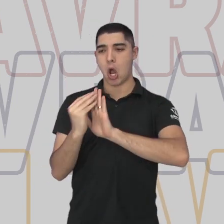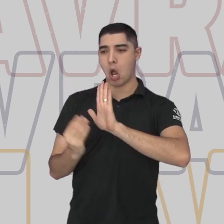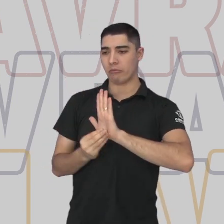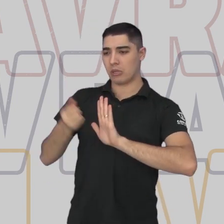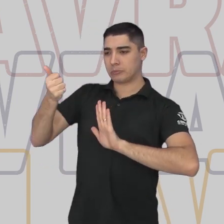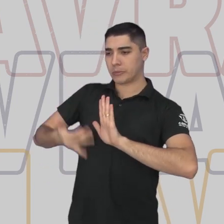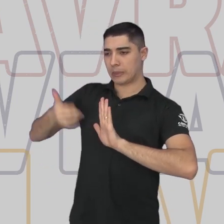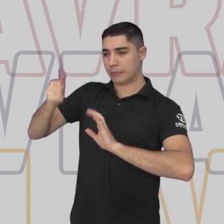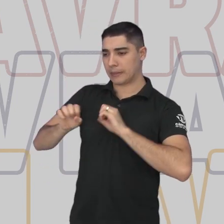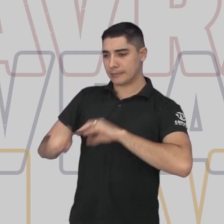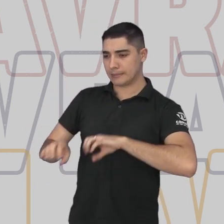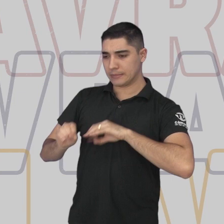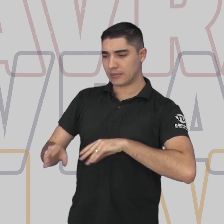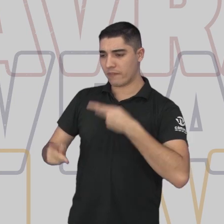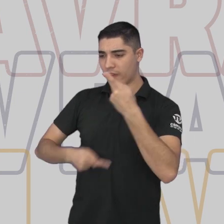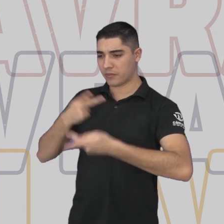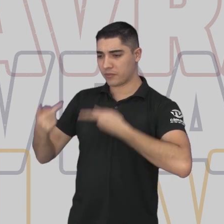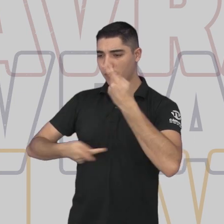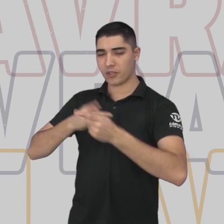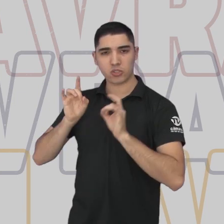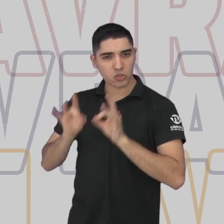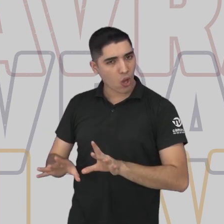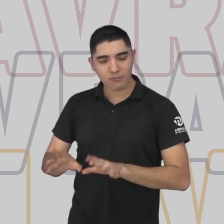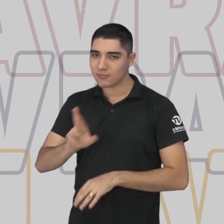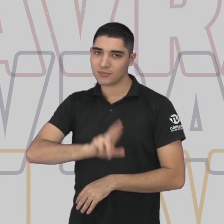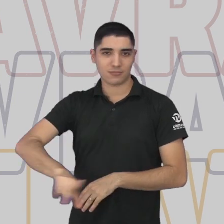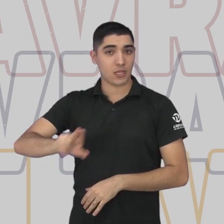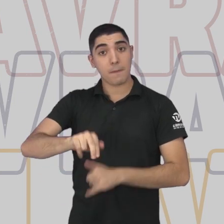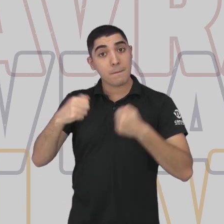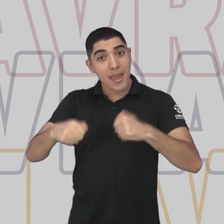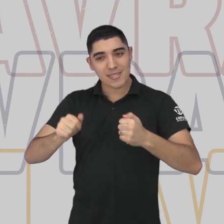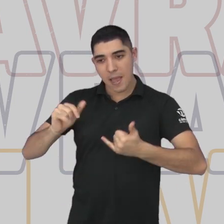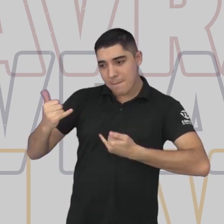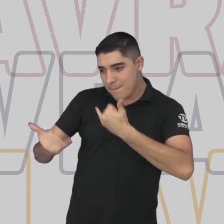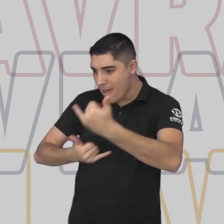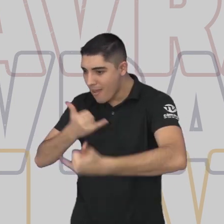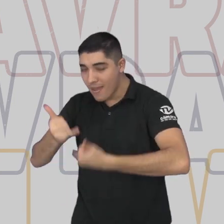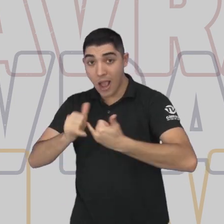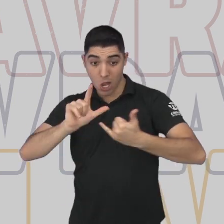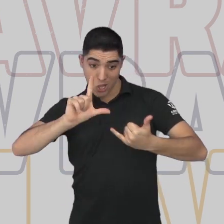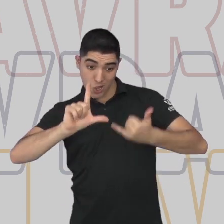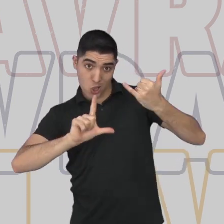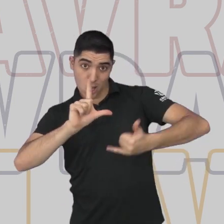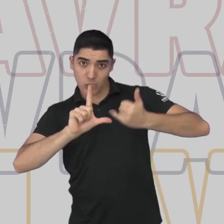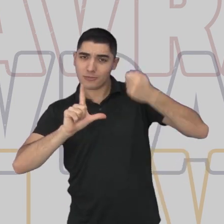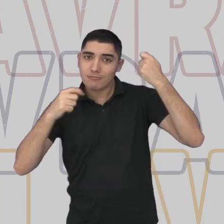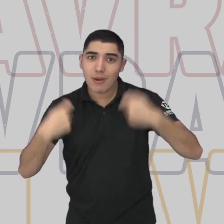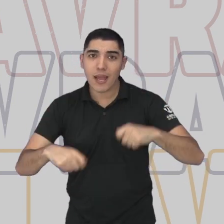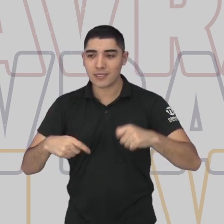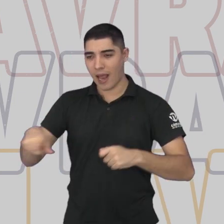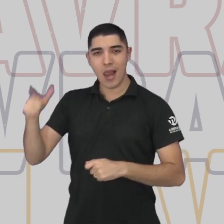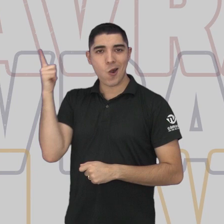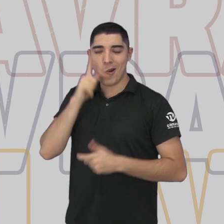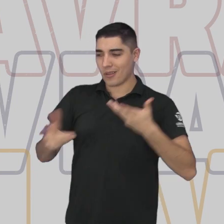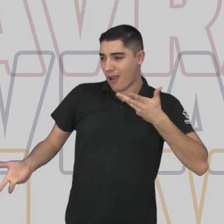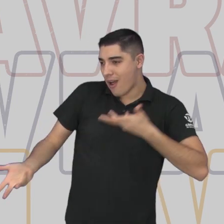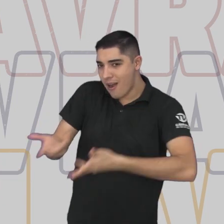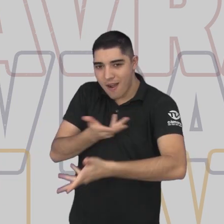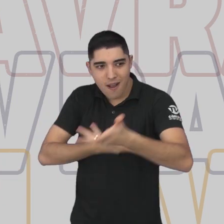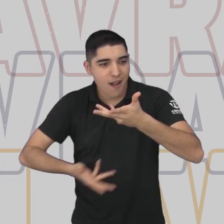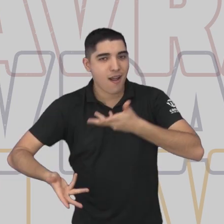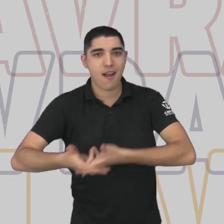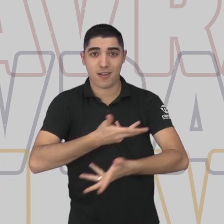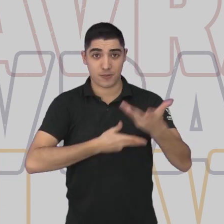do conteúdo. Ela precisa ter essa forma lúdica para ela aprender melhor, ela vai enturmar melhor, né?